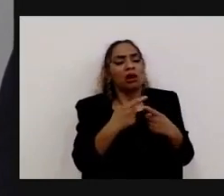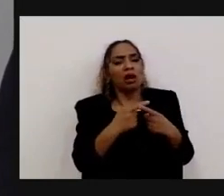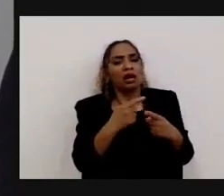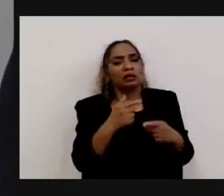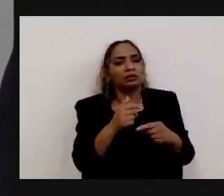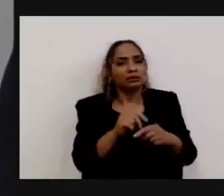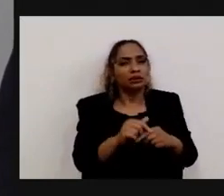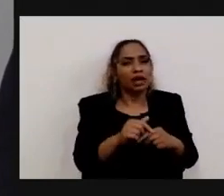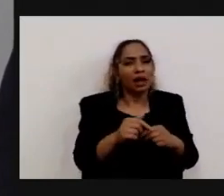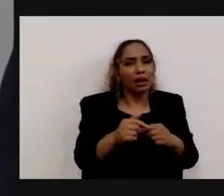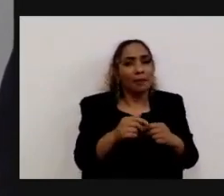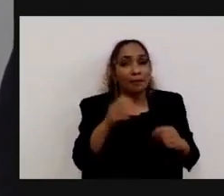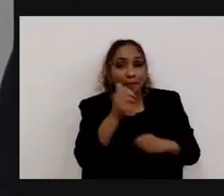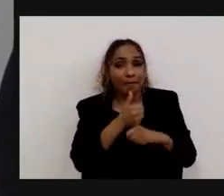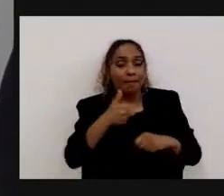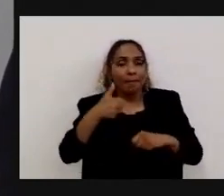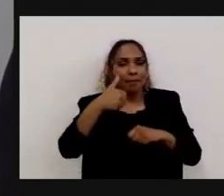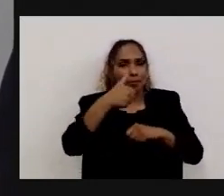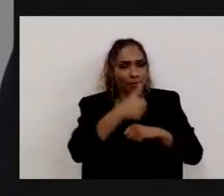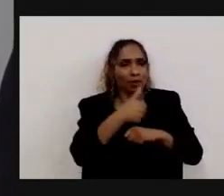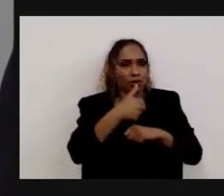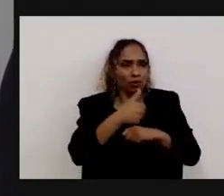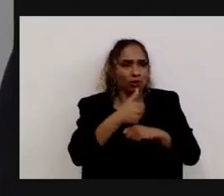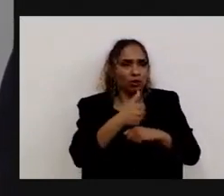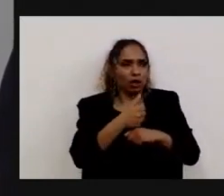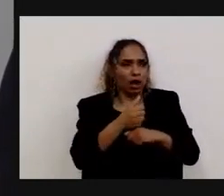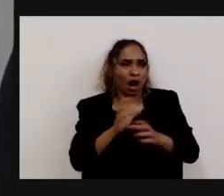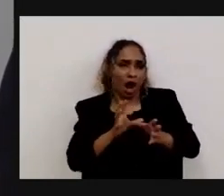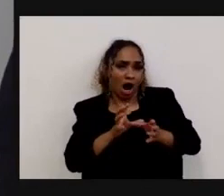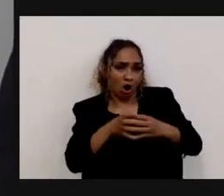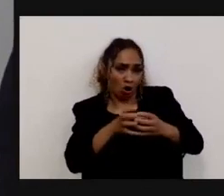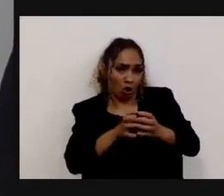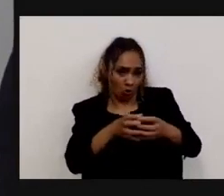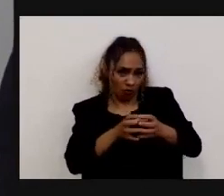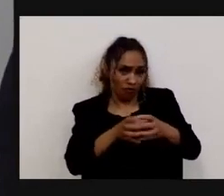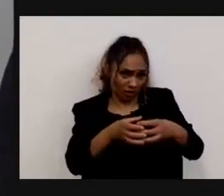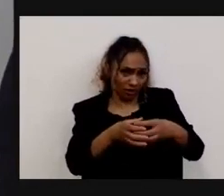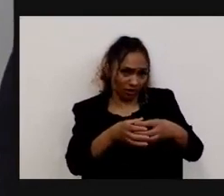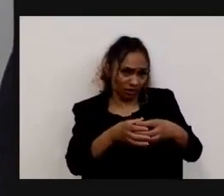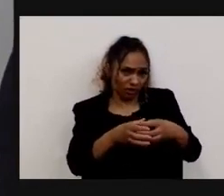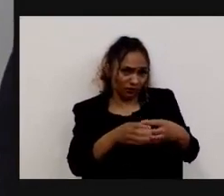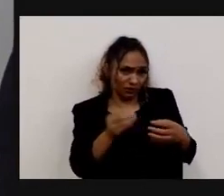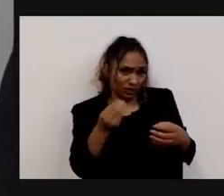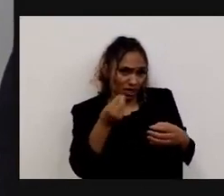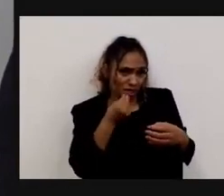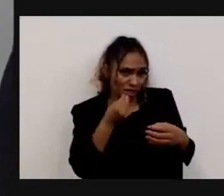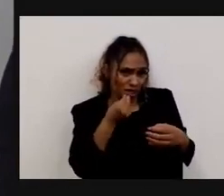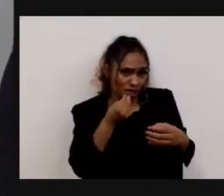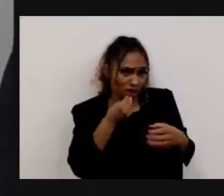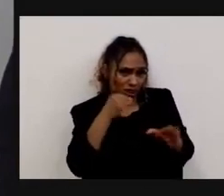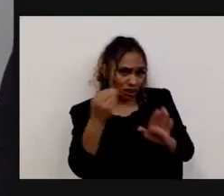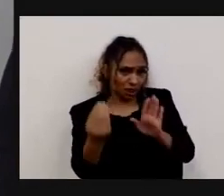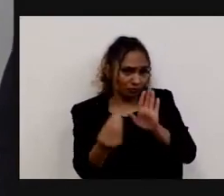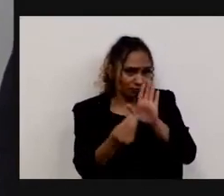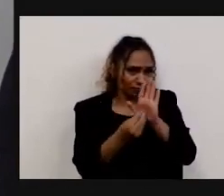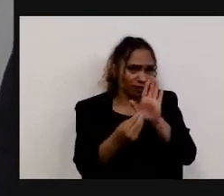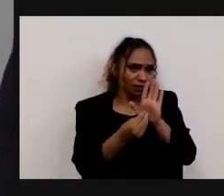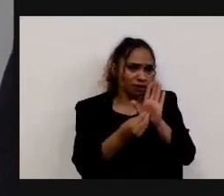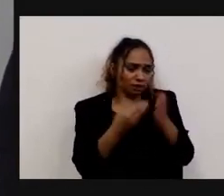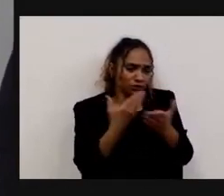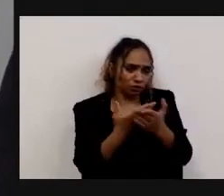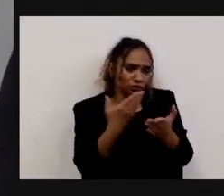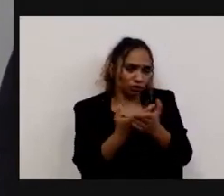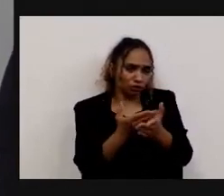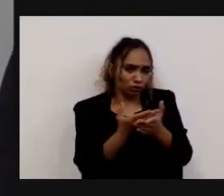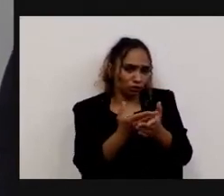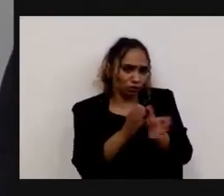para melhorar o clima é muito legal você testa aplique um estudo de clima